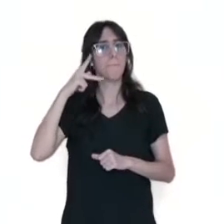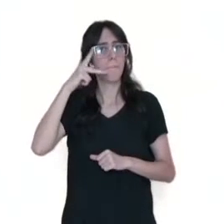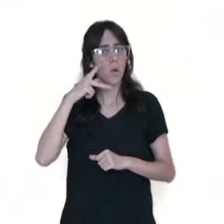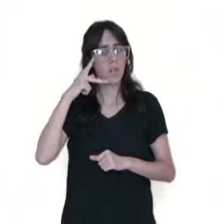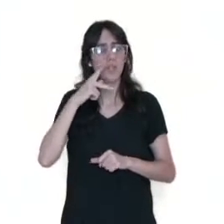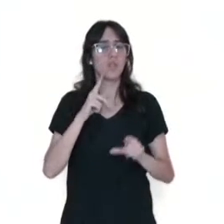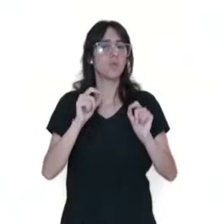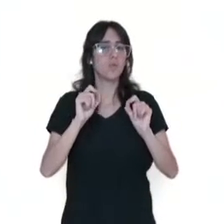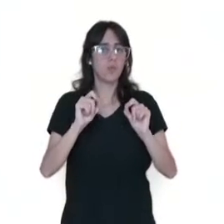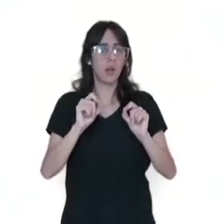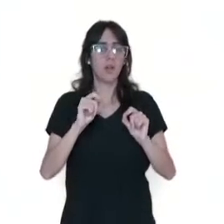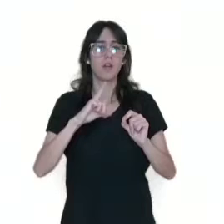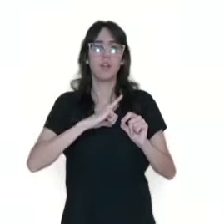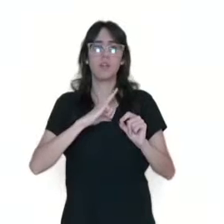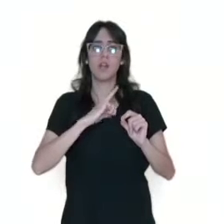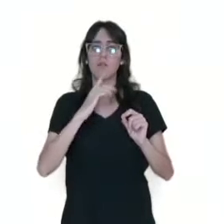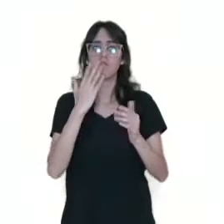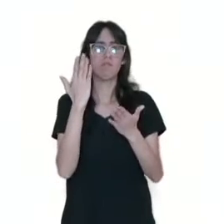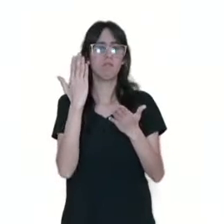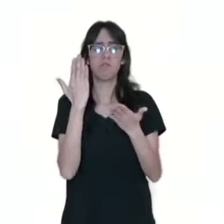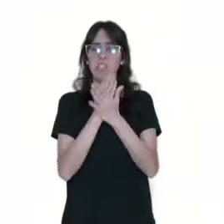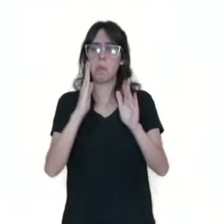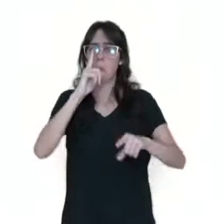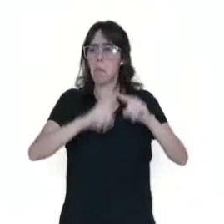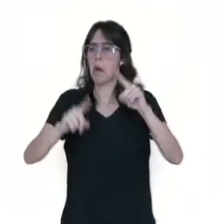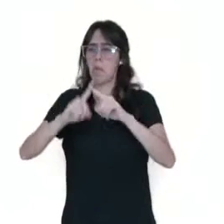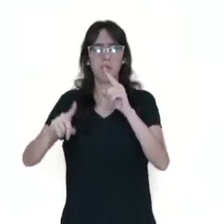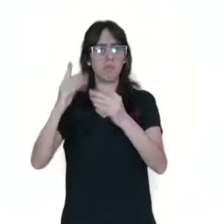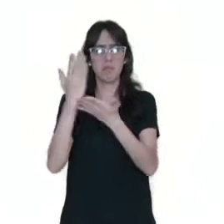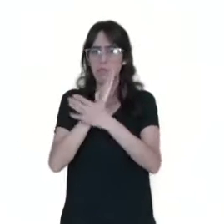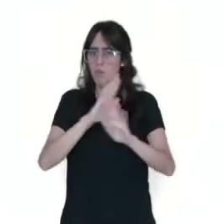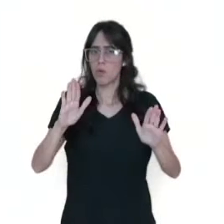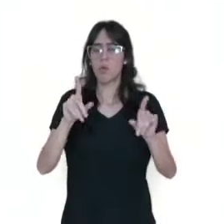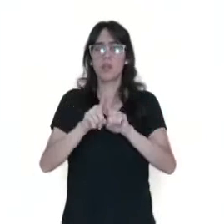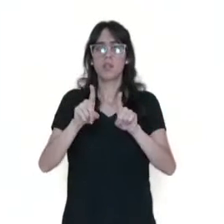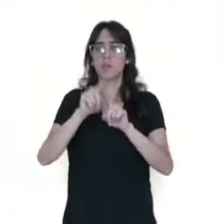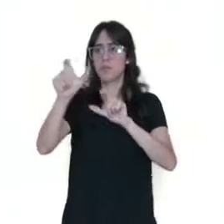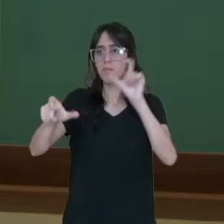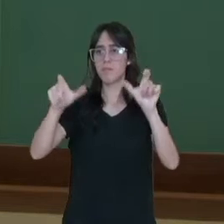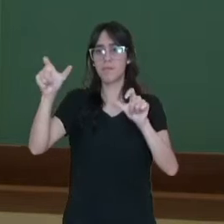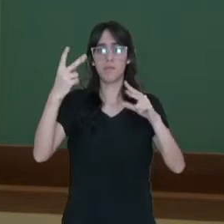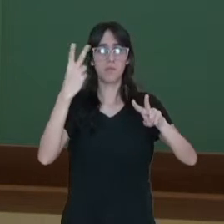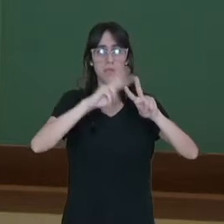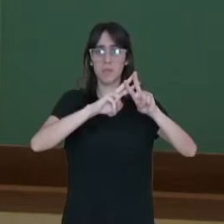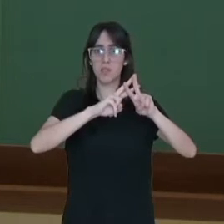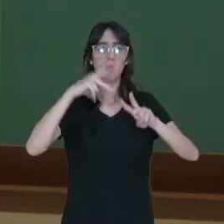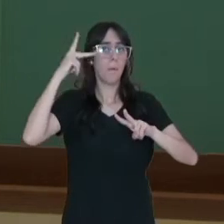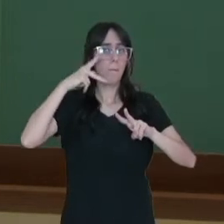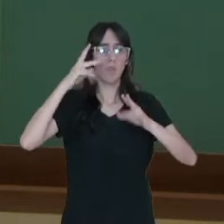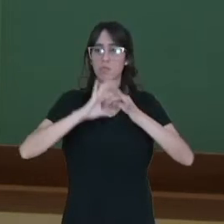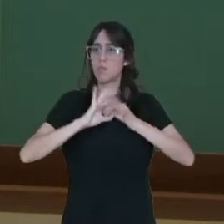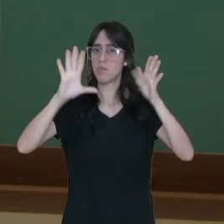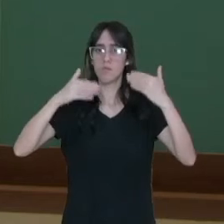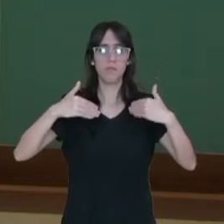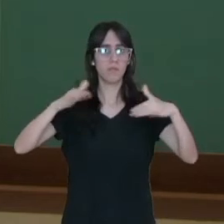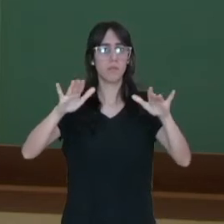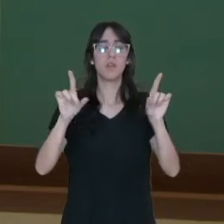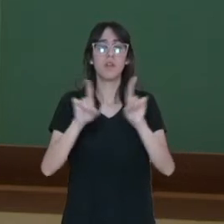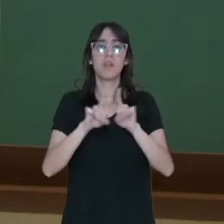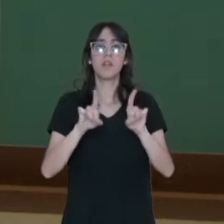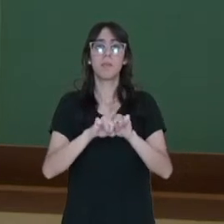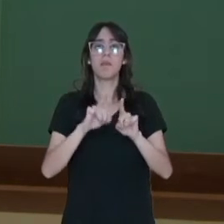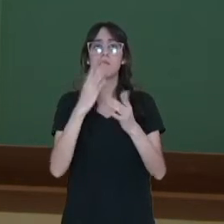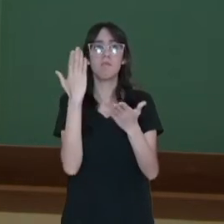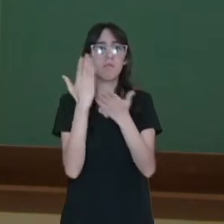destacaram aí fim da censura, libertação de presos políticos e o fim do unipartidarismo, ou seja, somente o